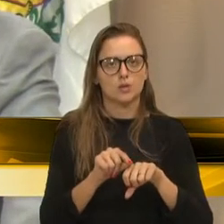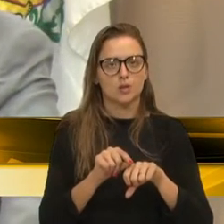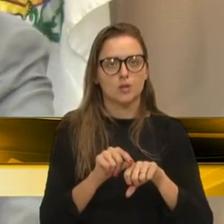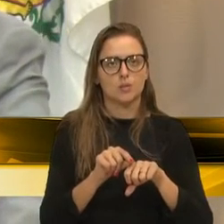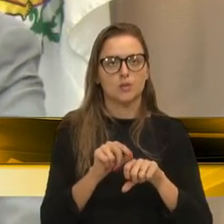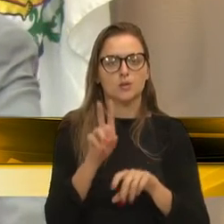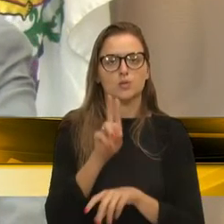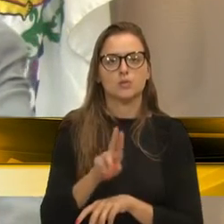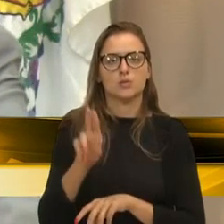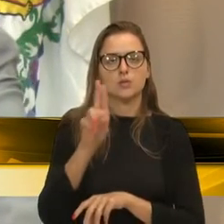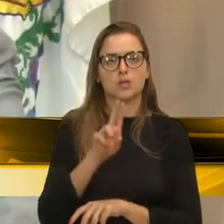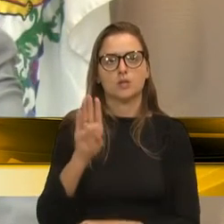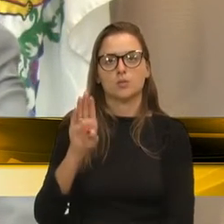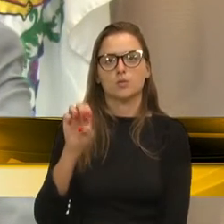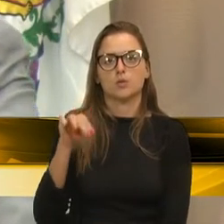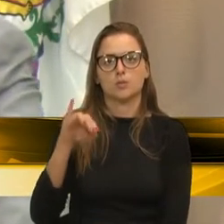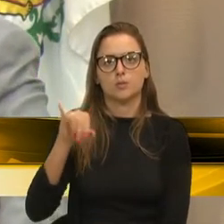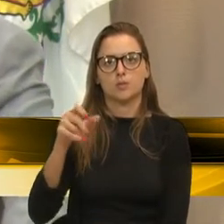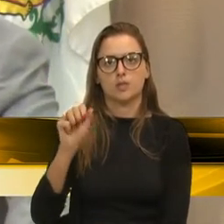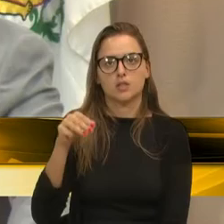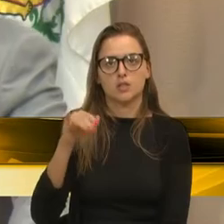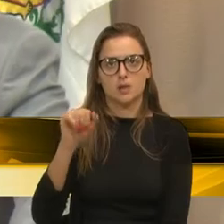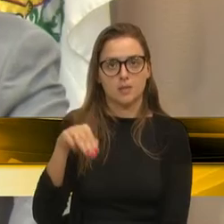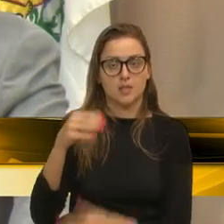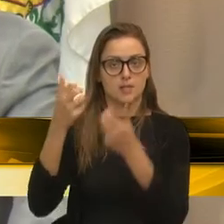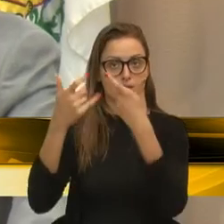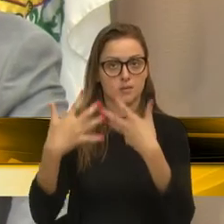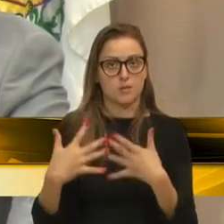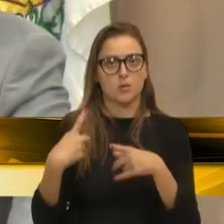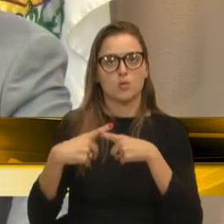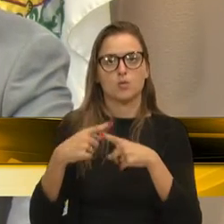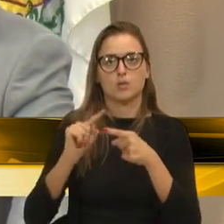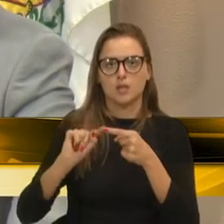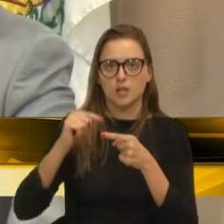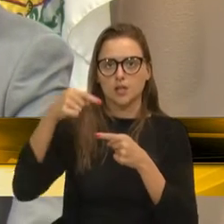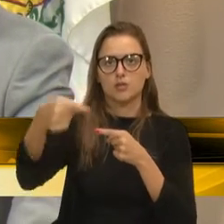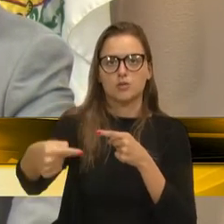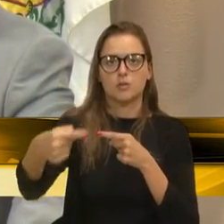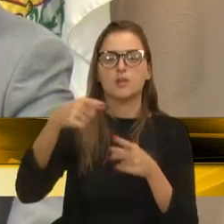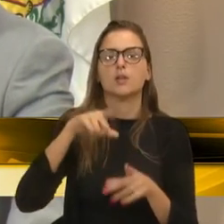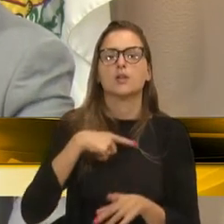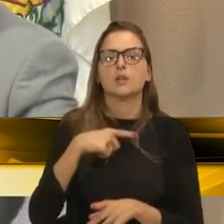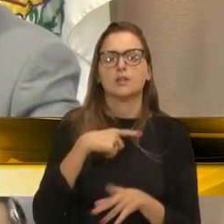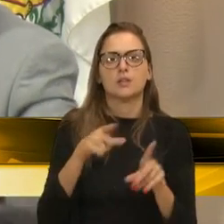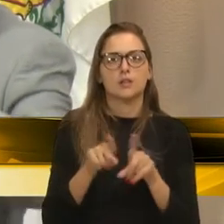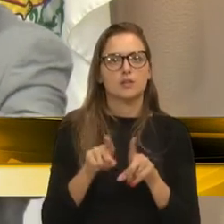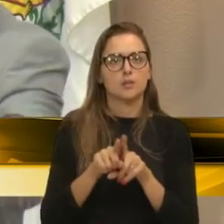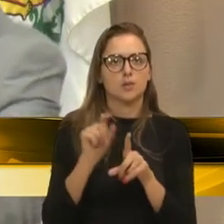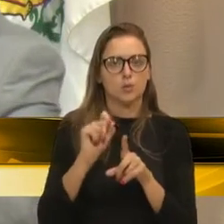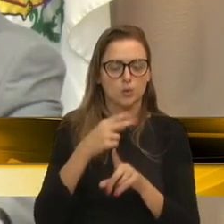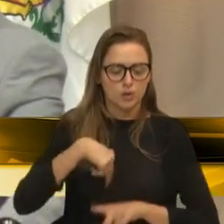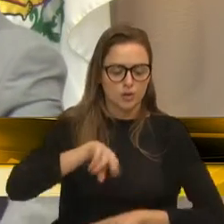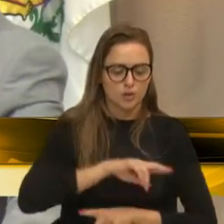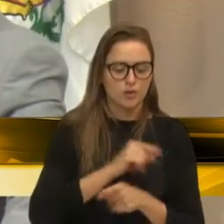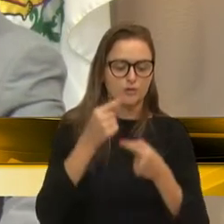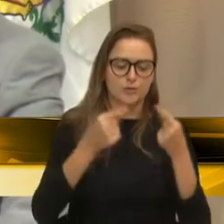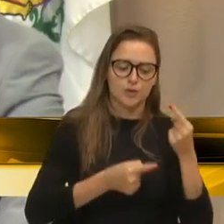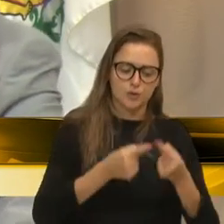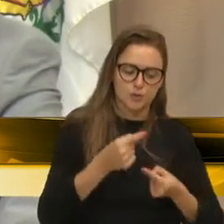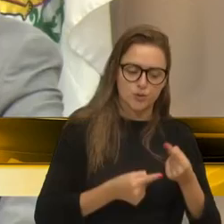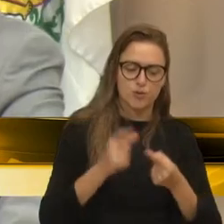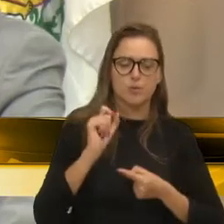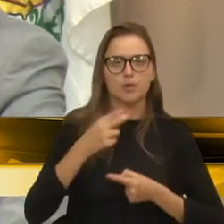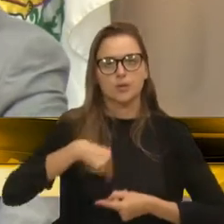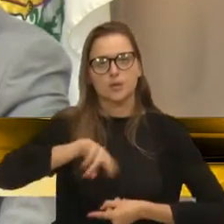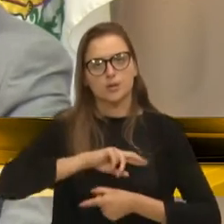Benjamin Herman na solicitação desse adiamento, consta aquilo que nós debatemos tanto, defendemos